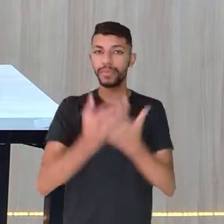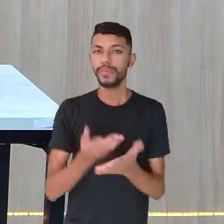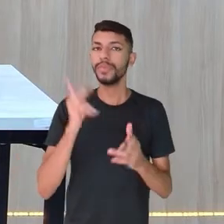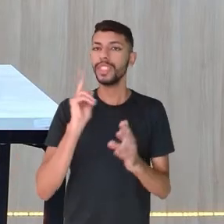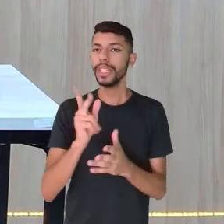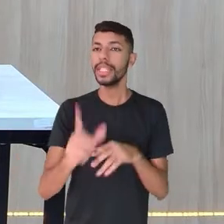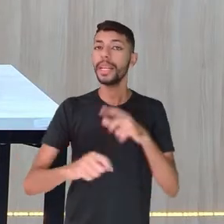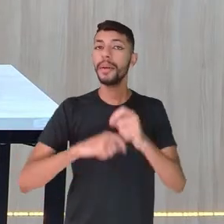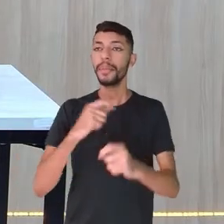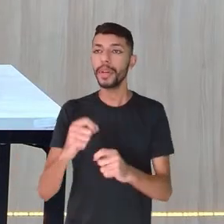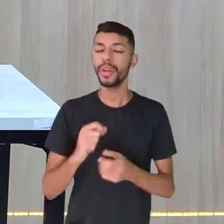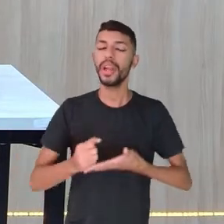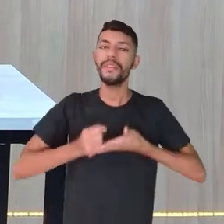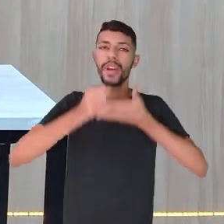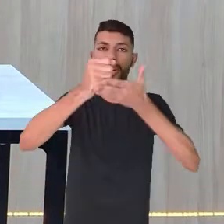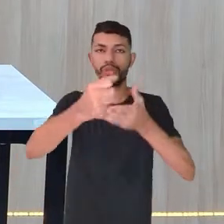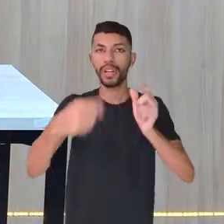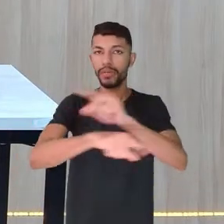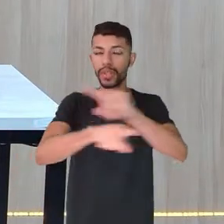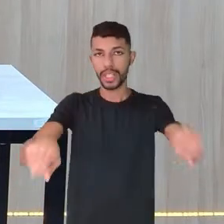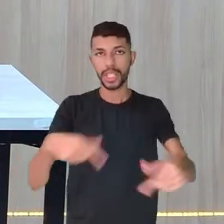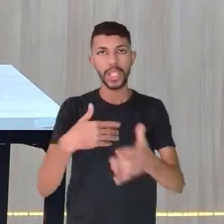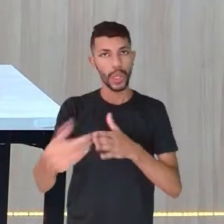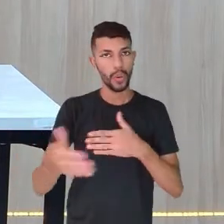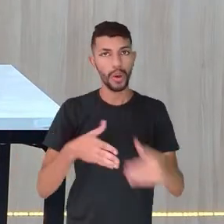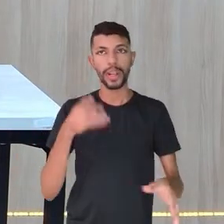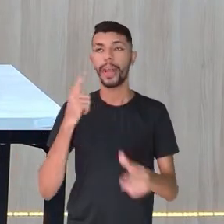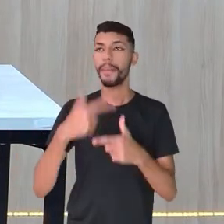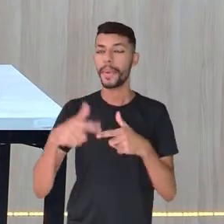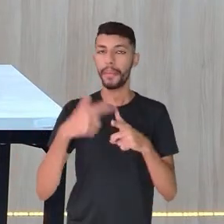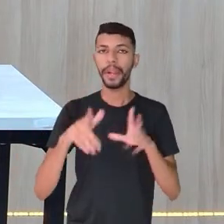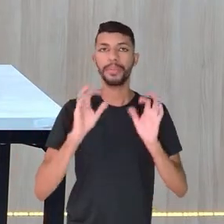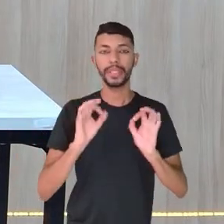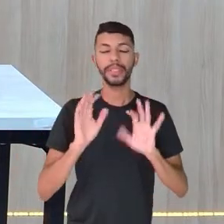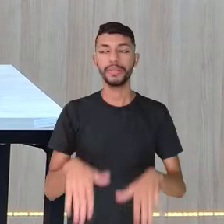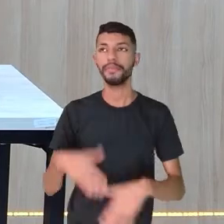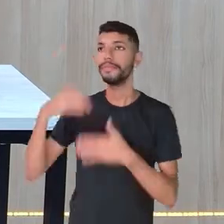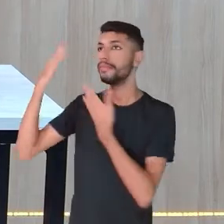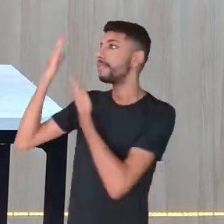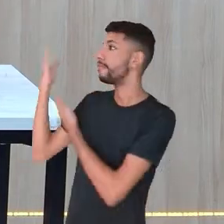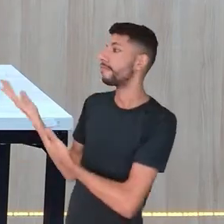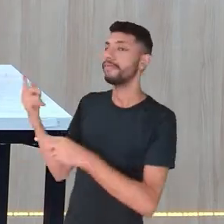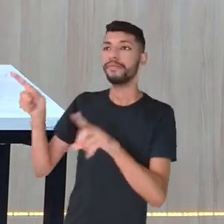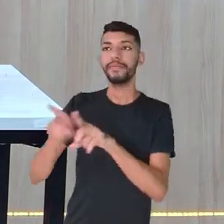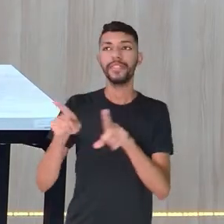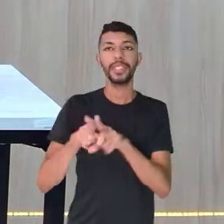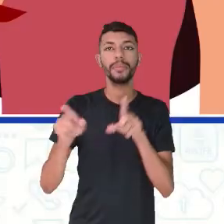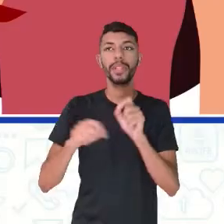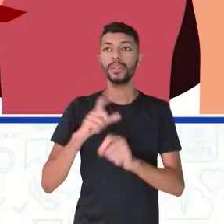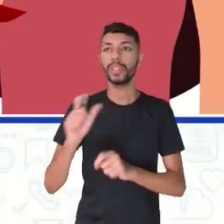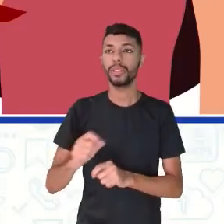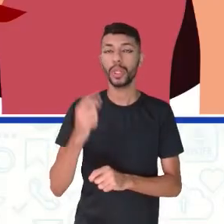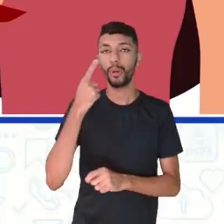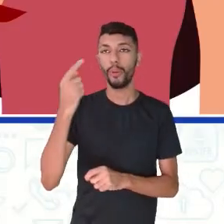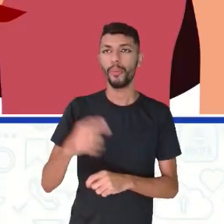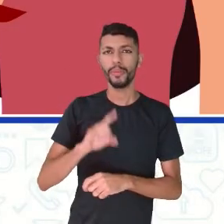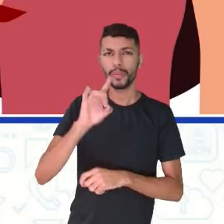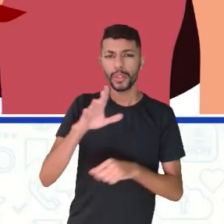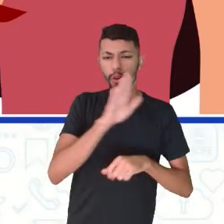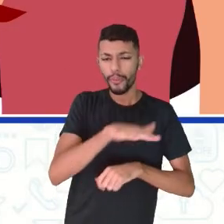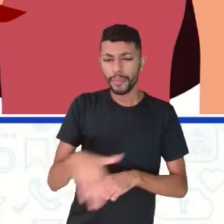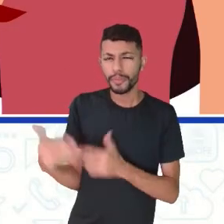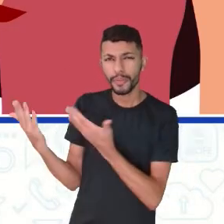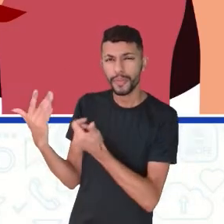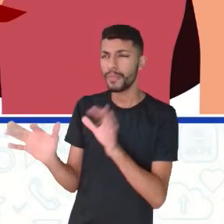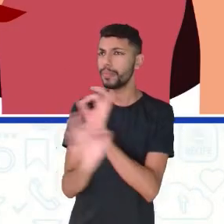abertos para ajudar vocês em qualquer situação. E aqui eu trago também não só a questão da criança, né, e